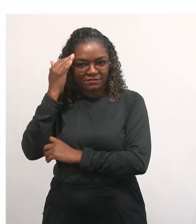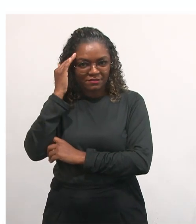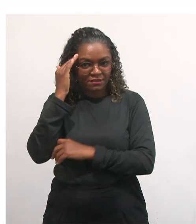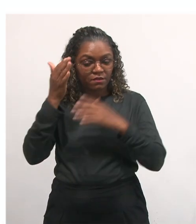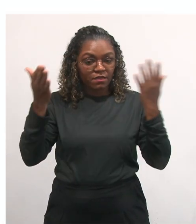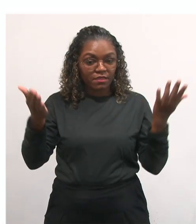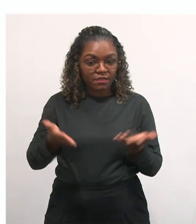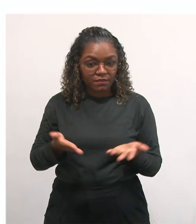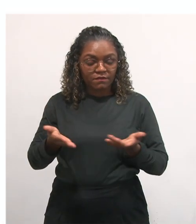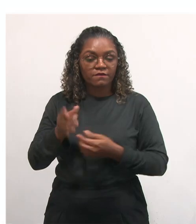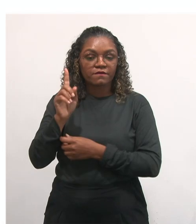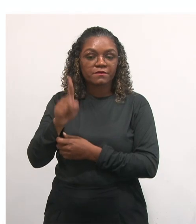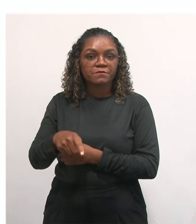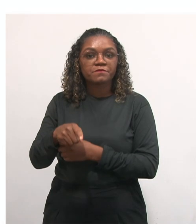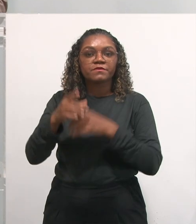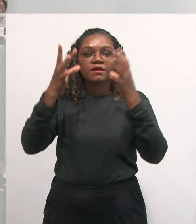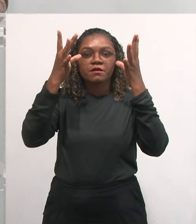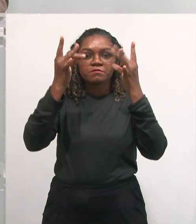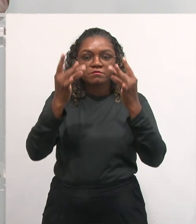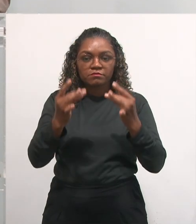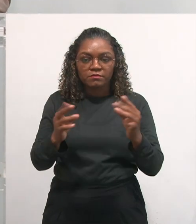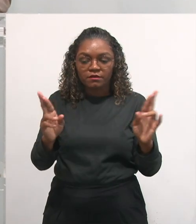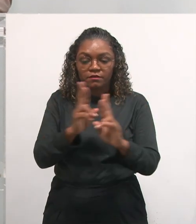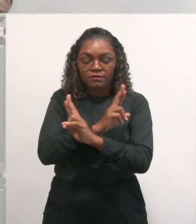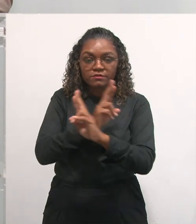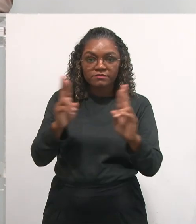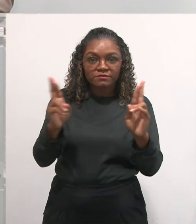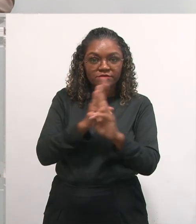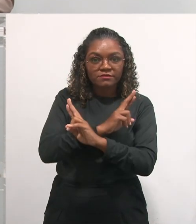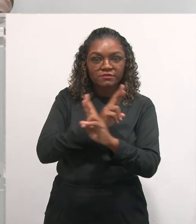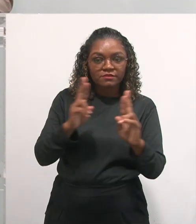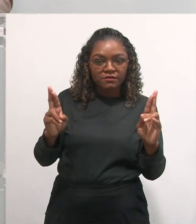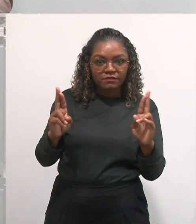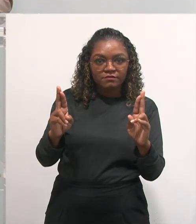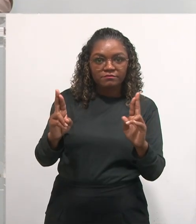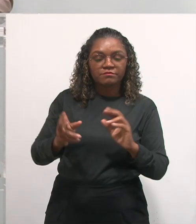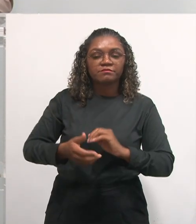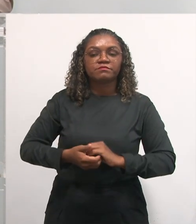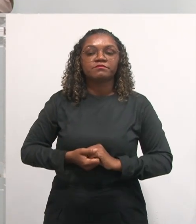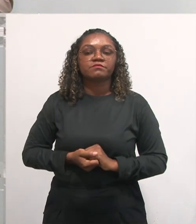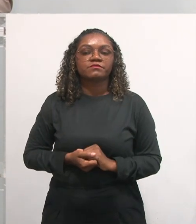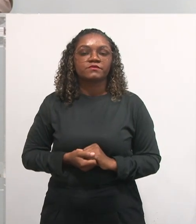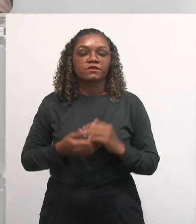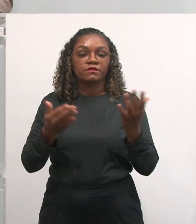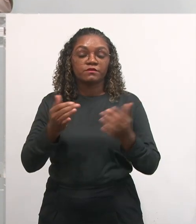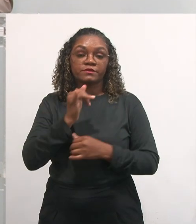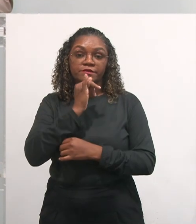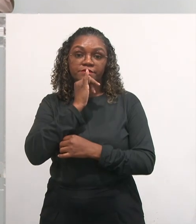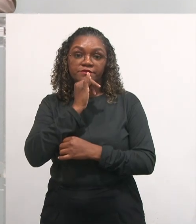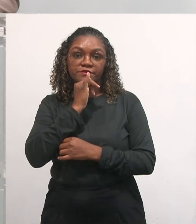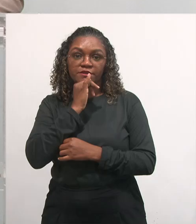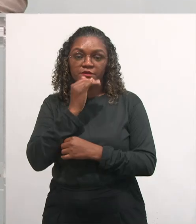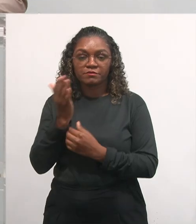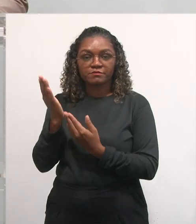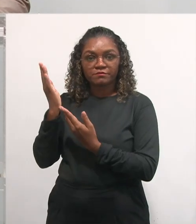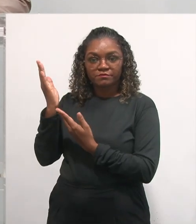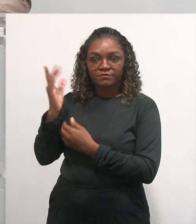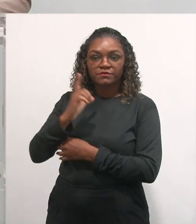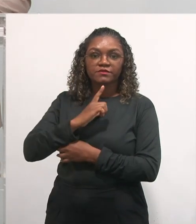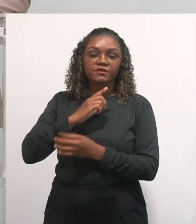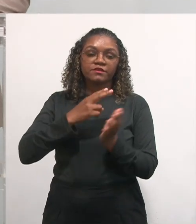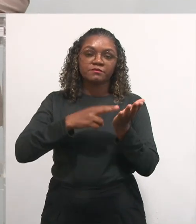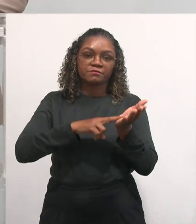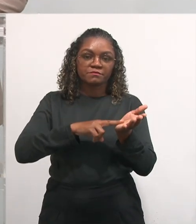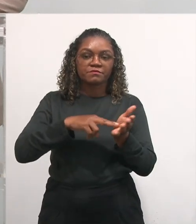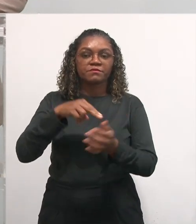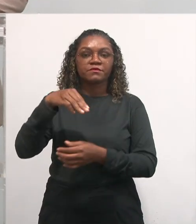uma reta que vai relacionar uma variável com outra. No nosso exemplo aqui, a variável notas de